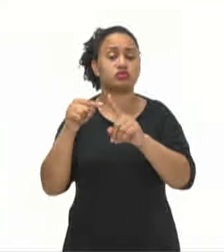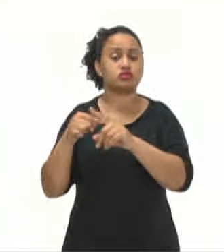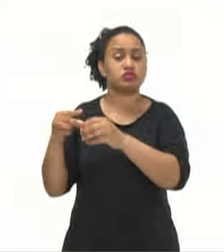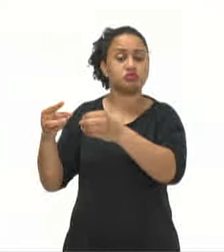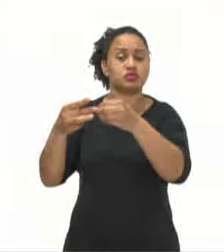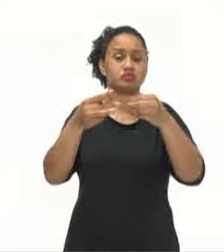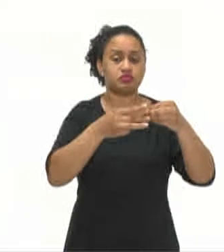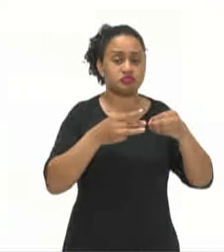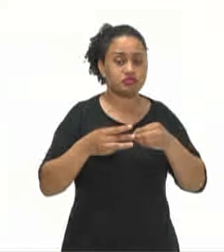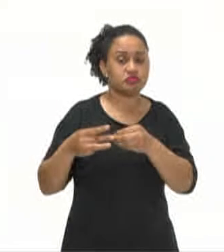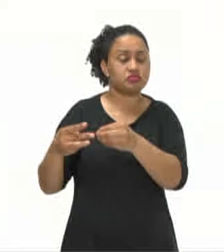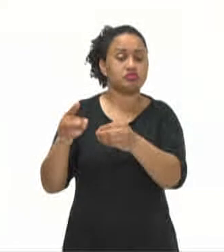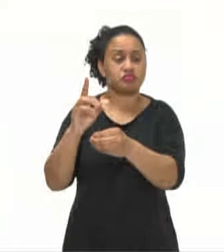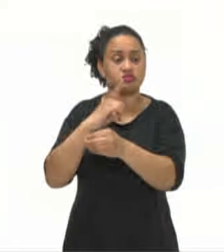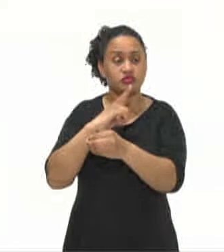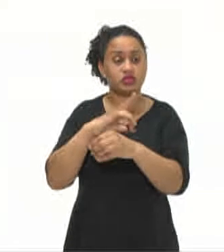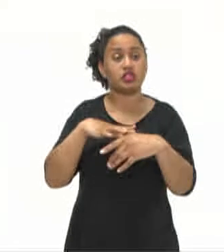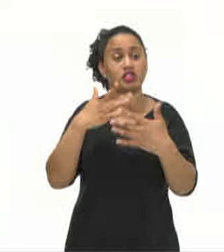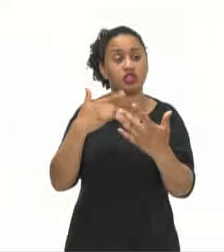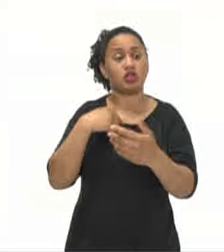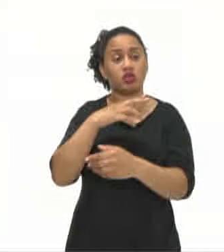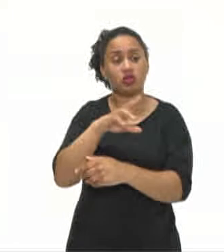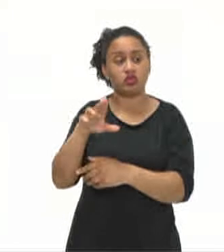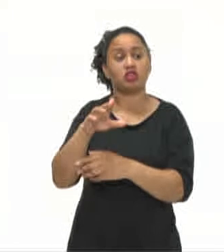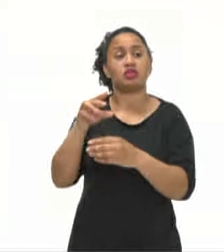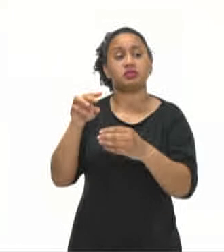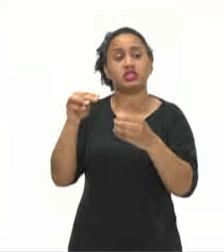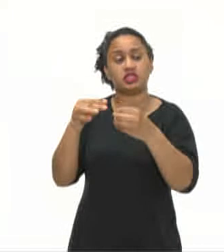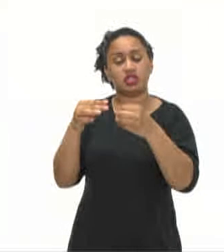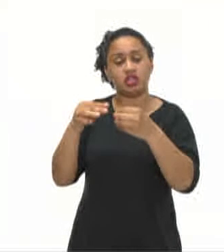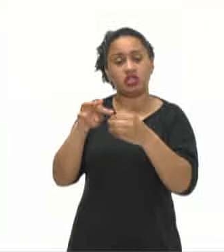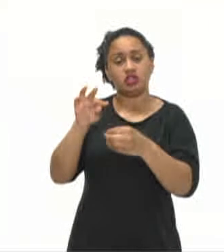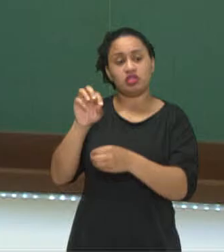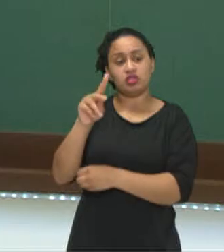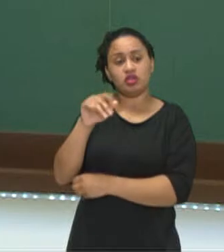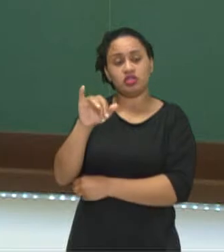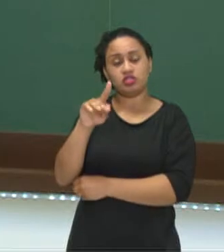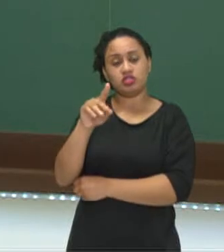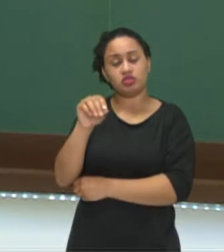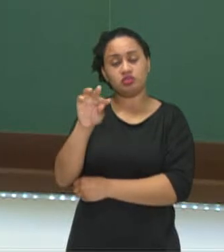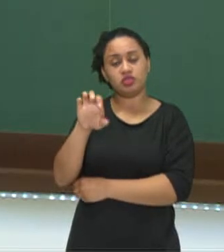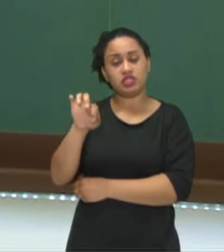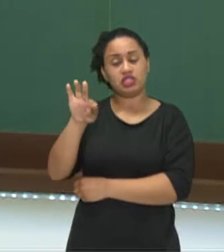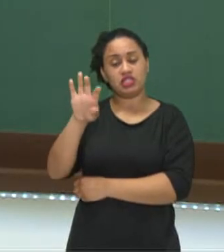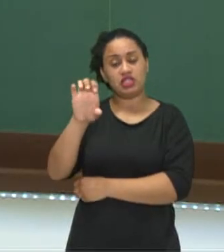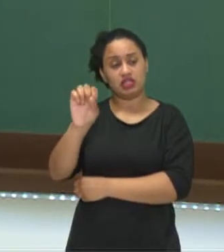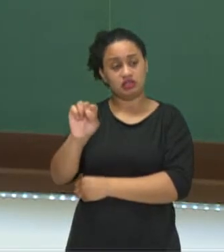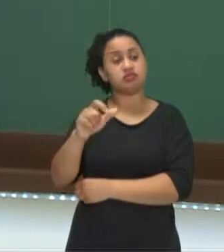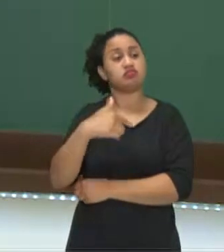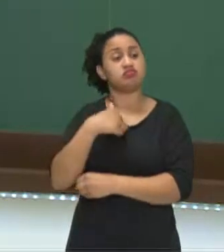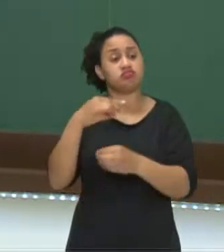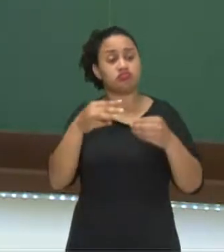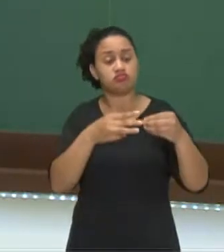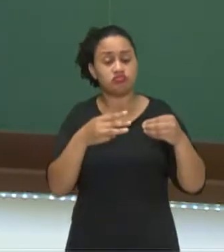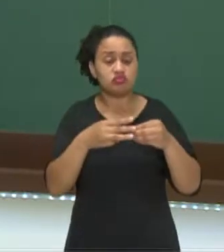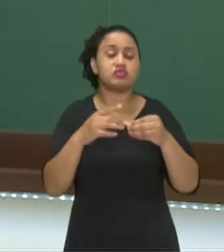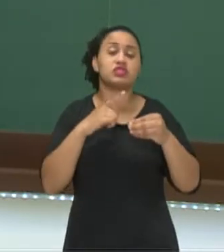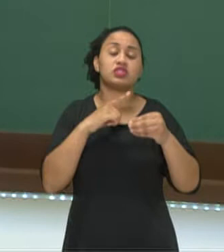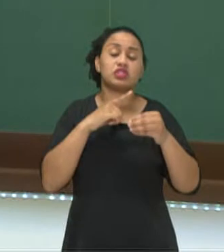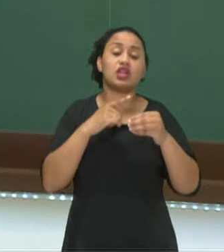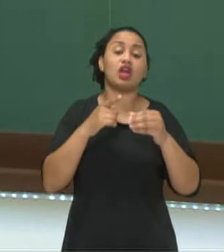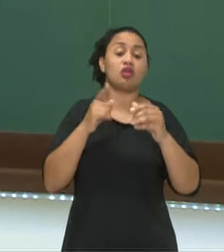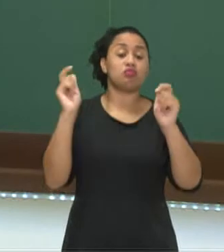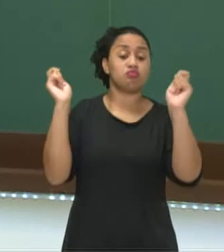presentes. Então, elas são chamadas de células totipotentes. São células indiferenciadas que têm um grande nível